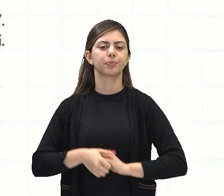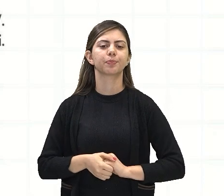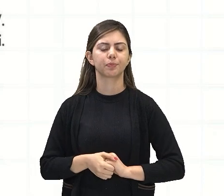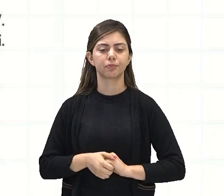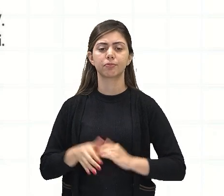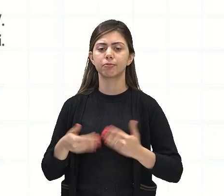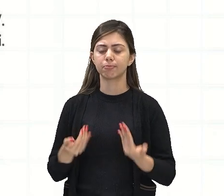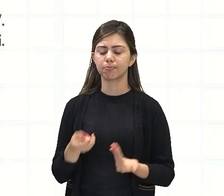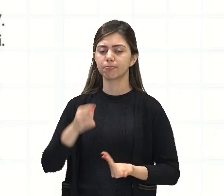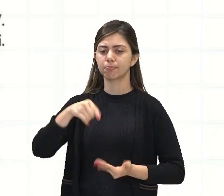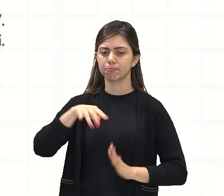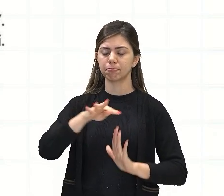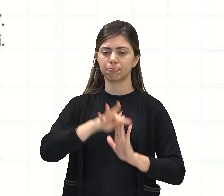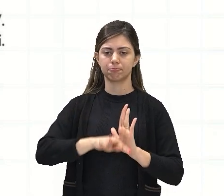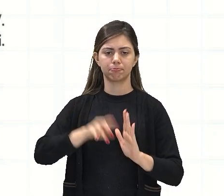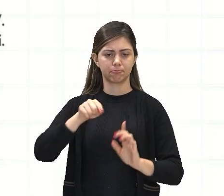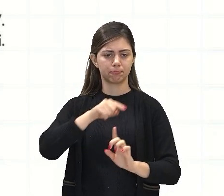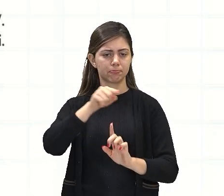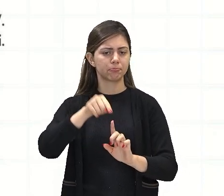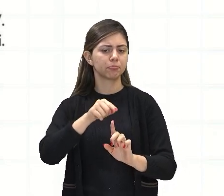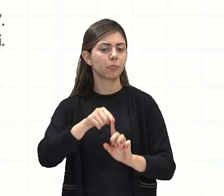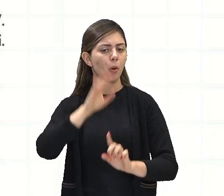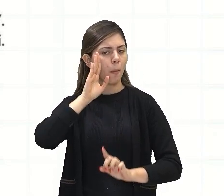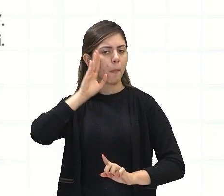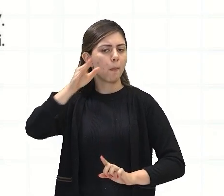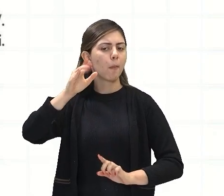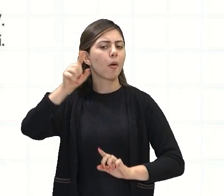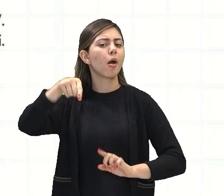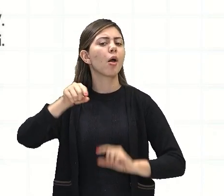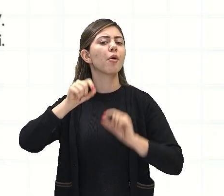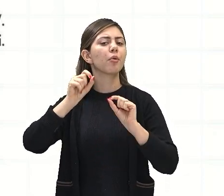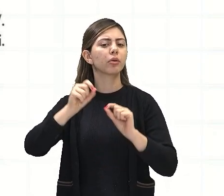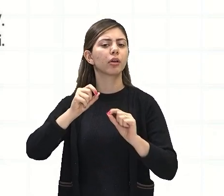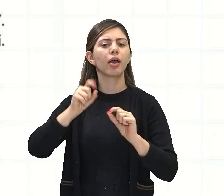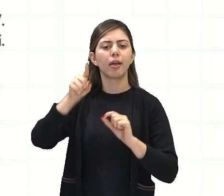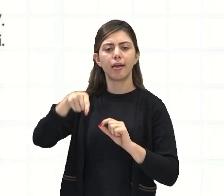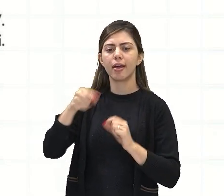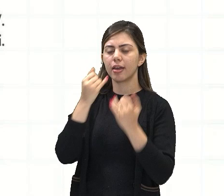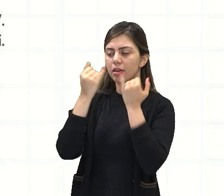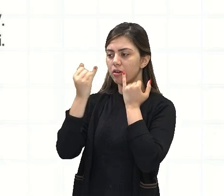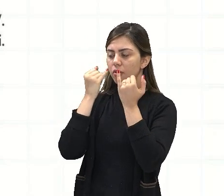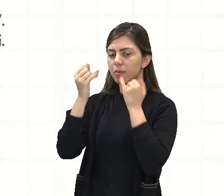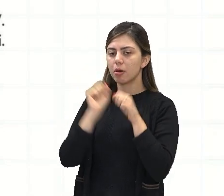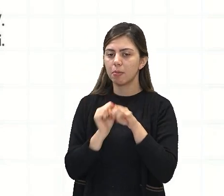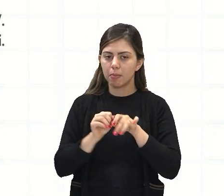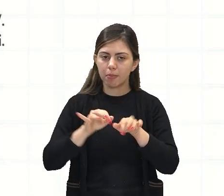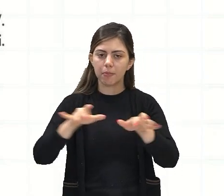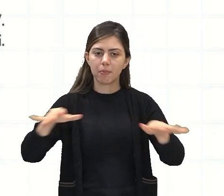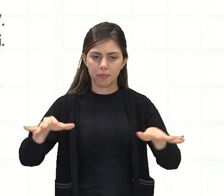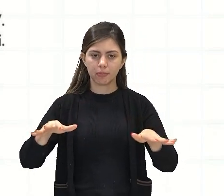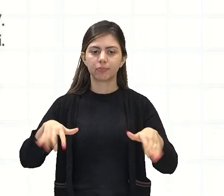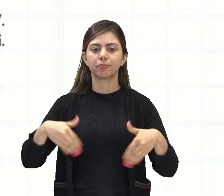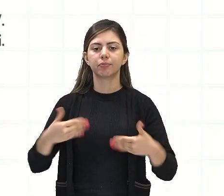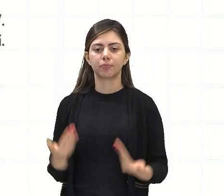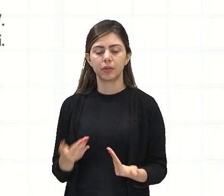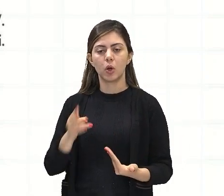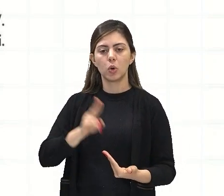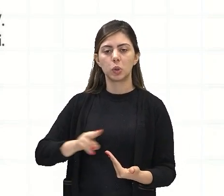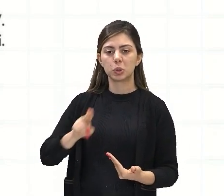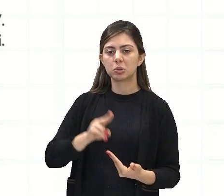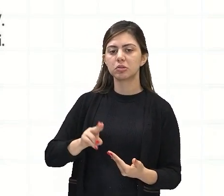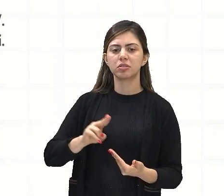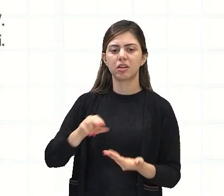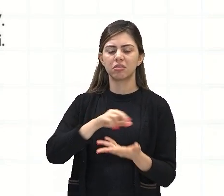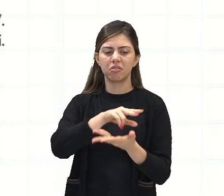aquele texto em que o principal objetivo é a divulgação de informações